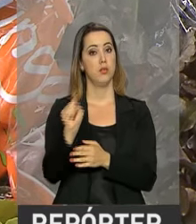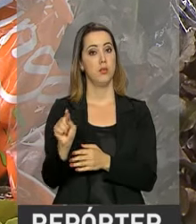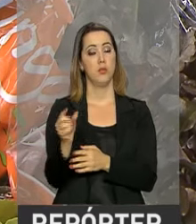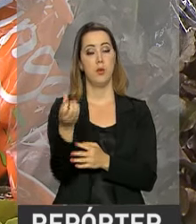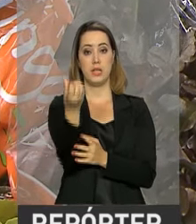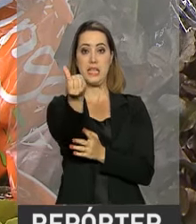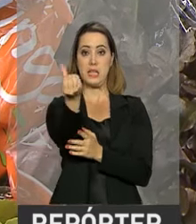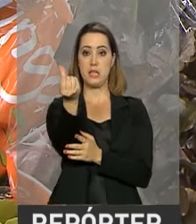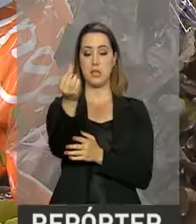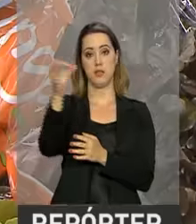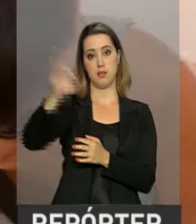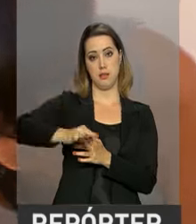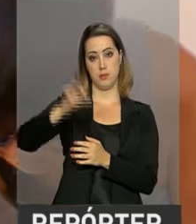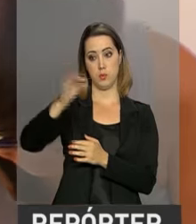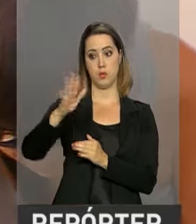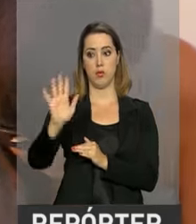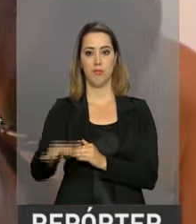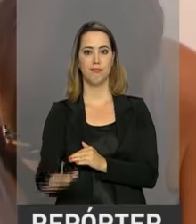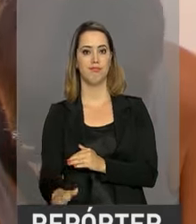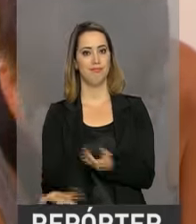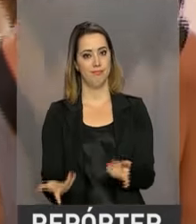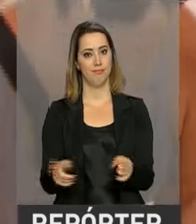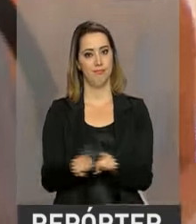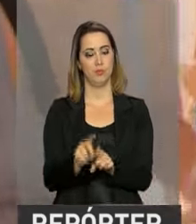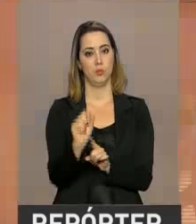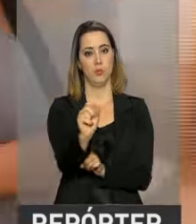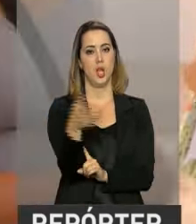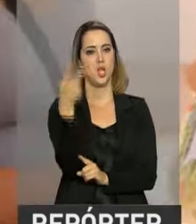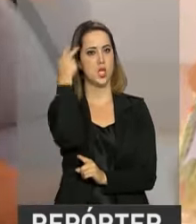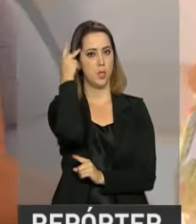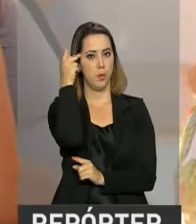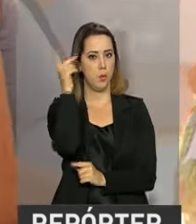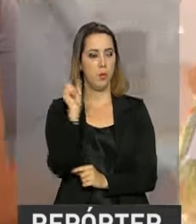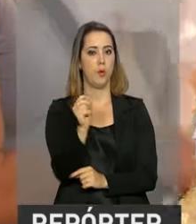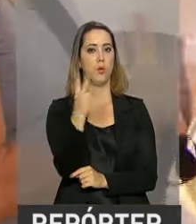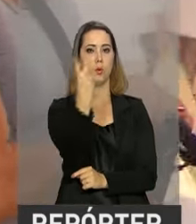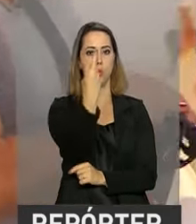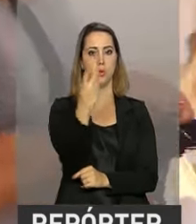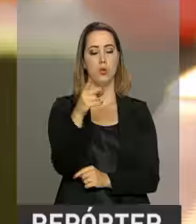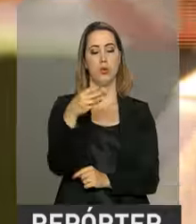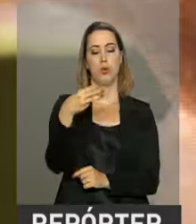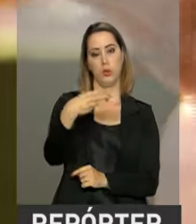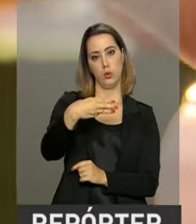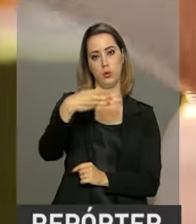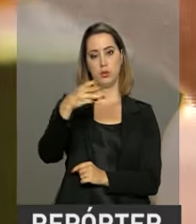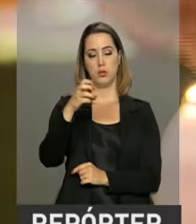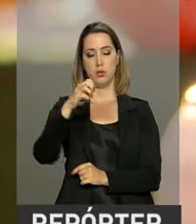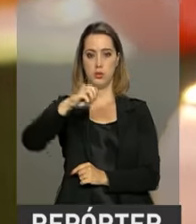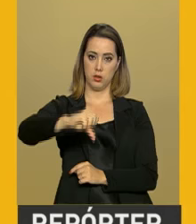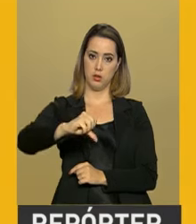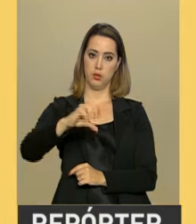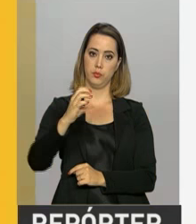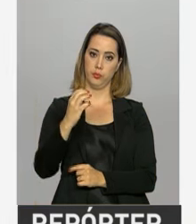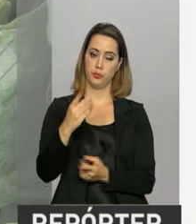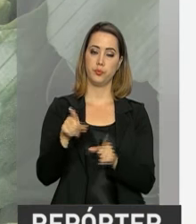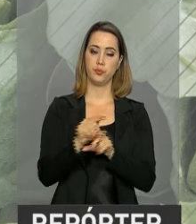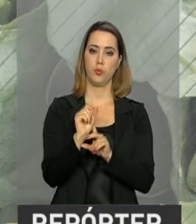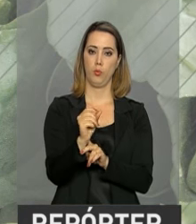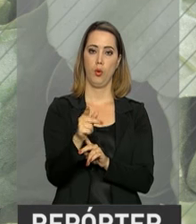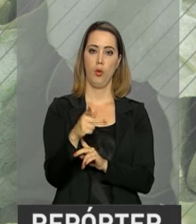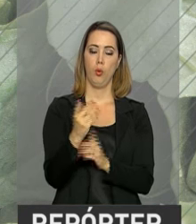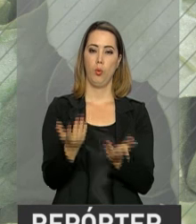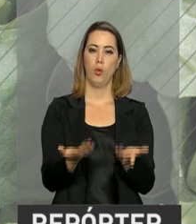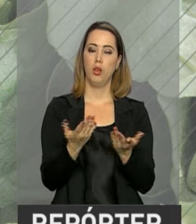46,29 mais barata em Campinas comercializada a r 2,39 o kg entre as